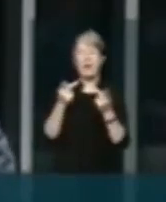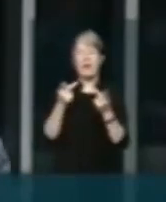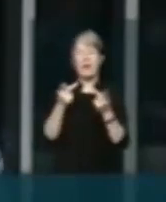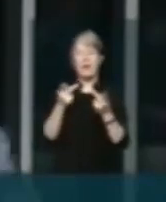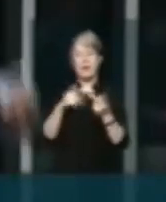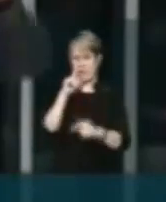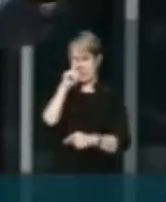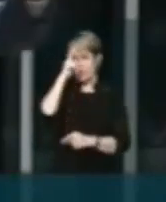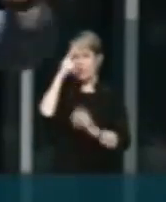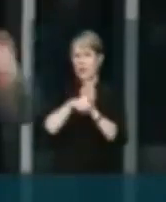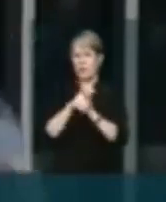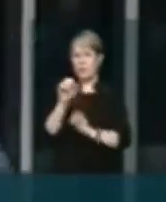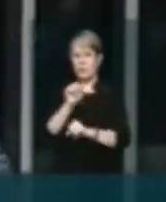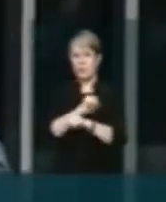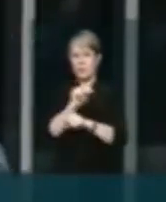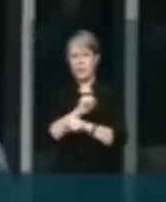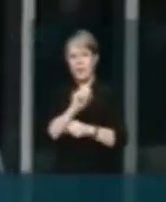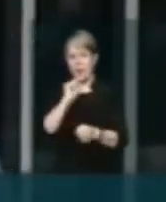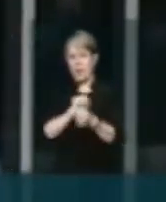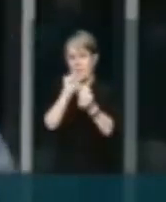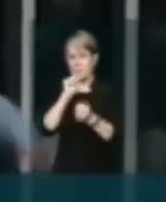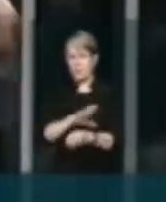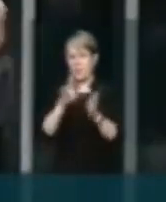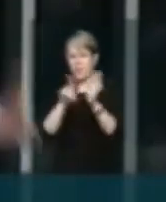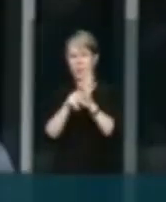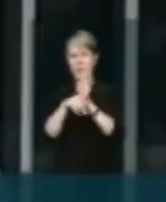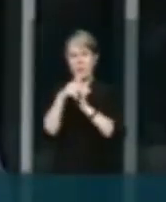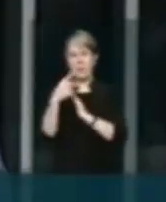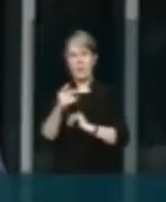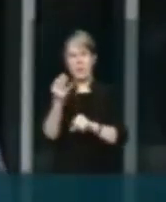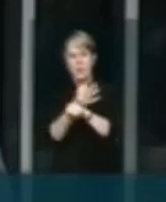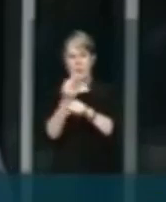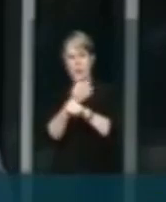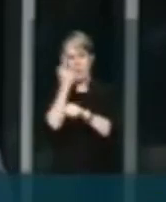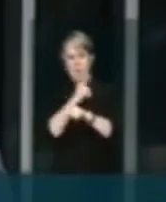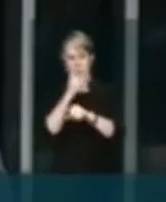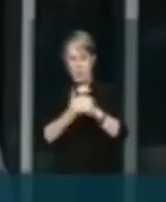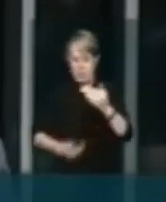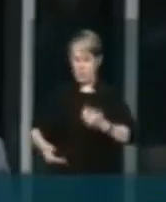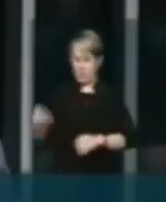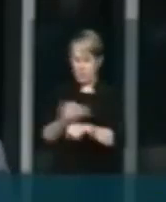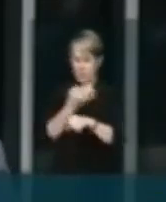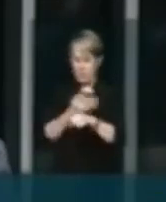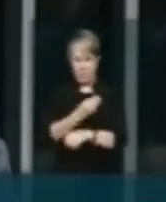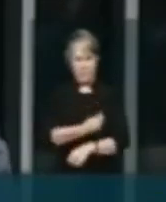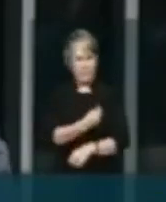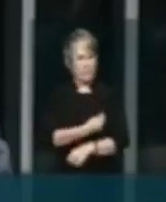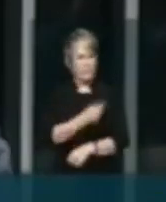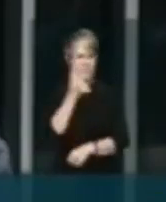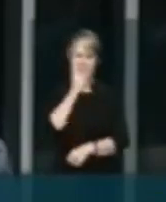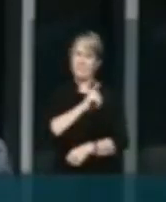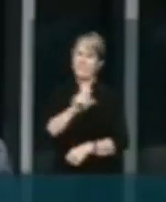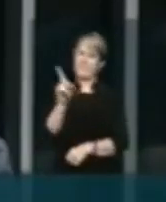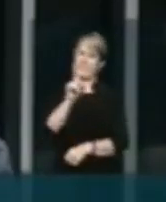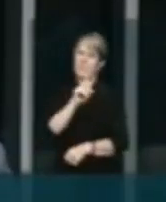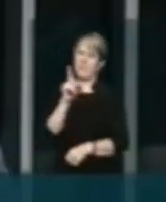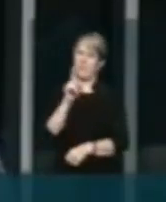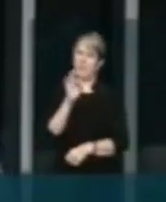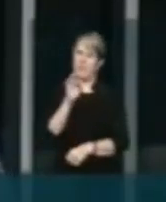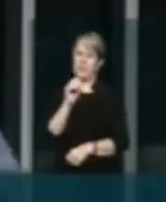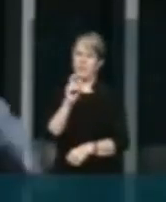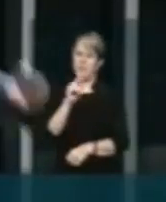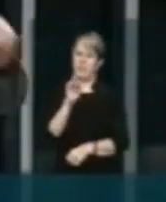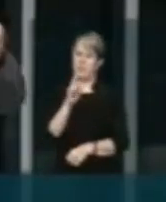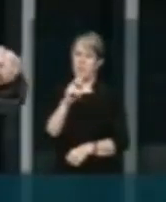autora do carro bomba, que matou um soldado em São Paulo em 68, resistiu a 20 pedidos de tortura. Ninguém resiste. Não foi torturada por